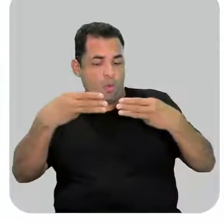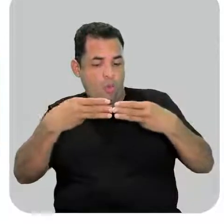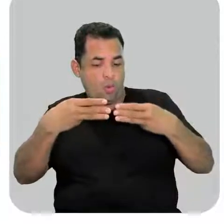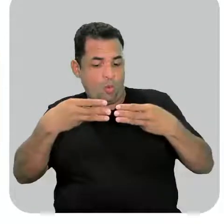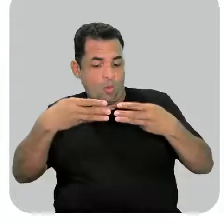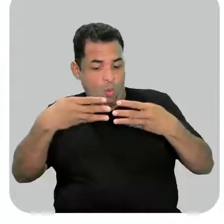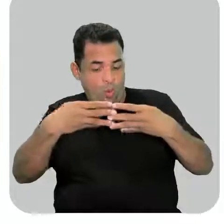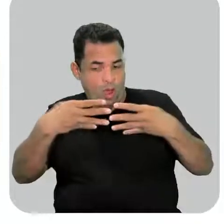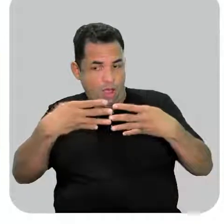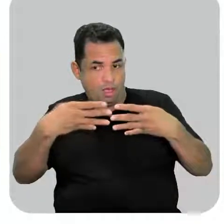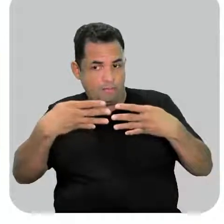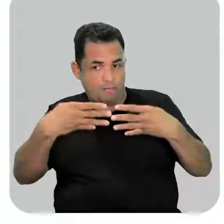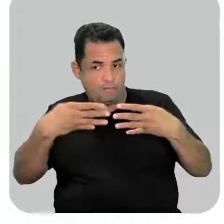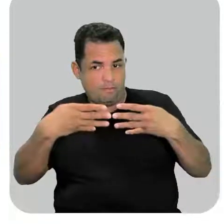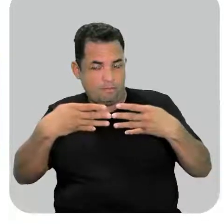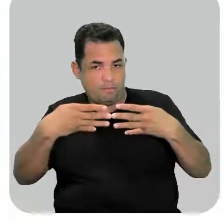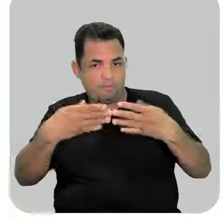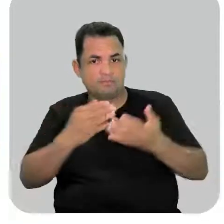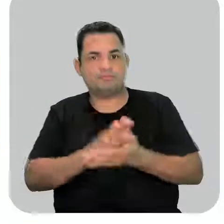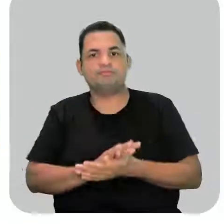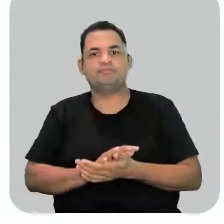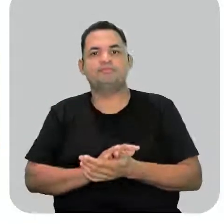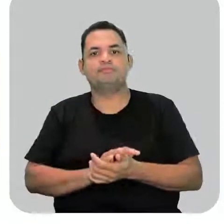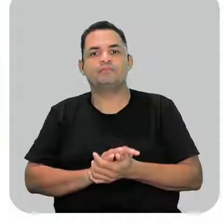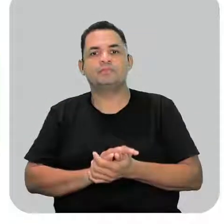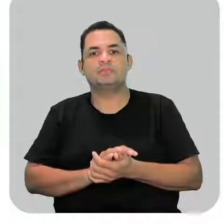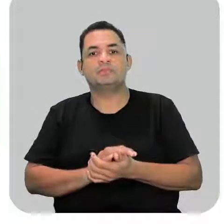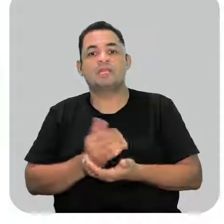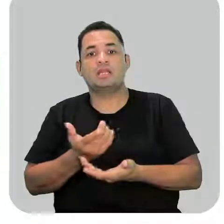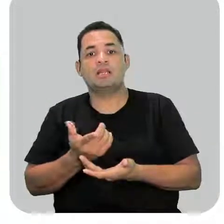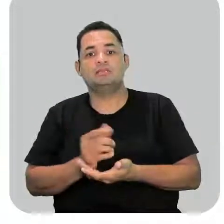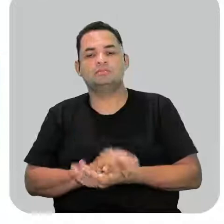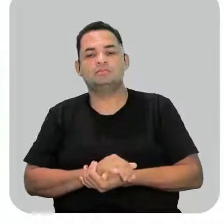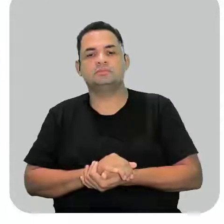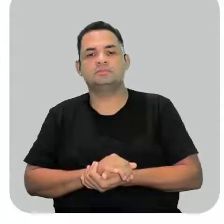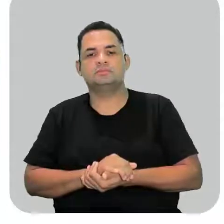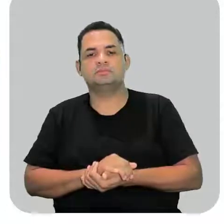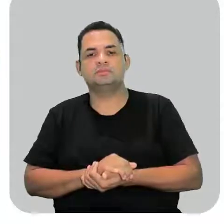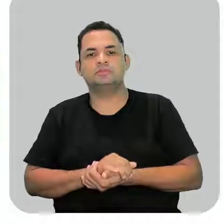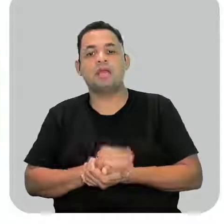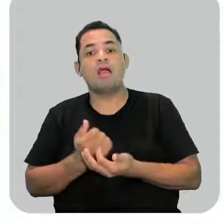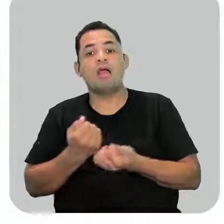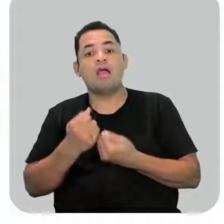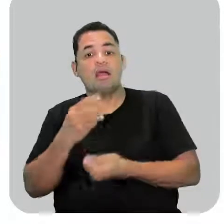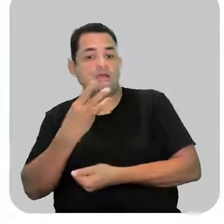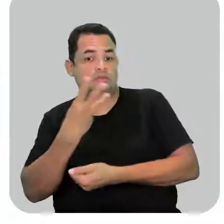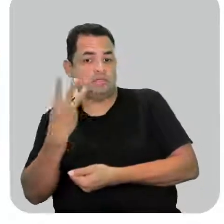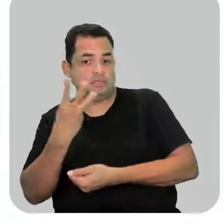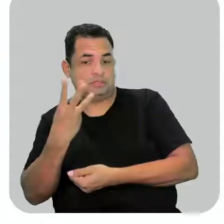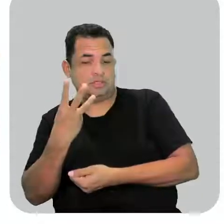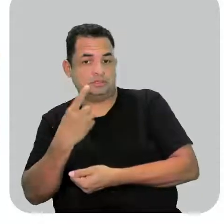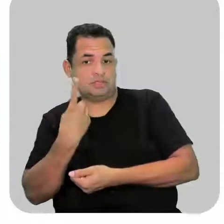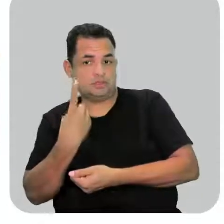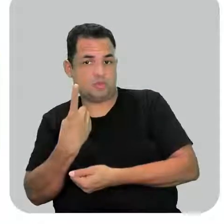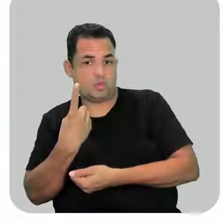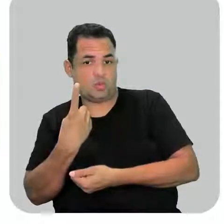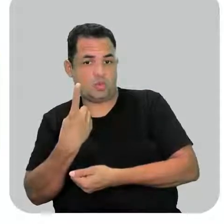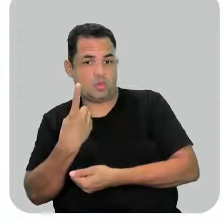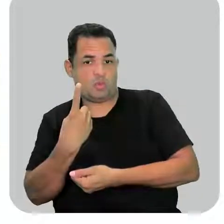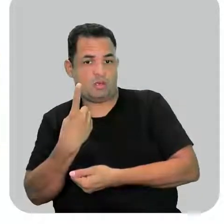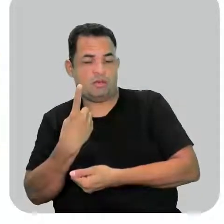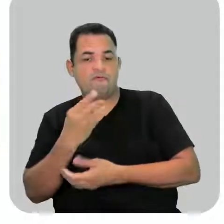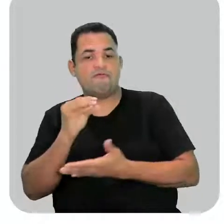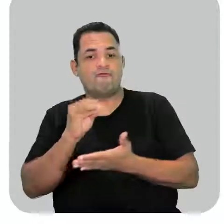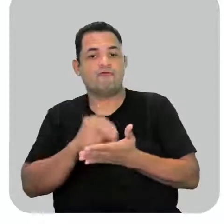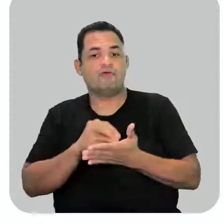grupo orgânico, as outras 3 terão que ser feitas com o nitrogênio. Tranquilo? Então, vamos